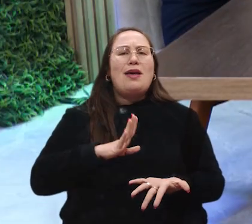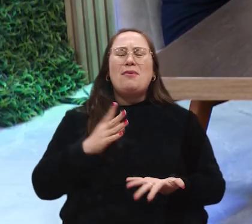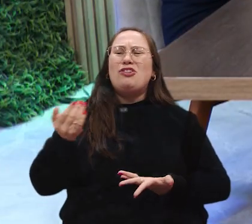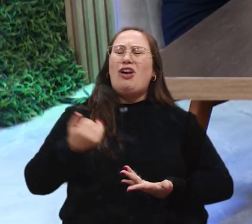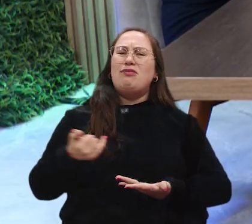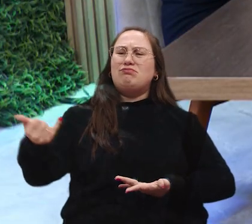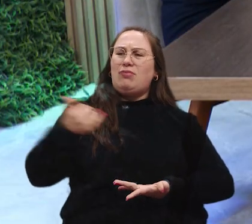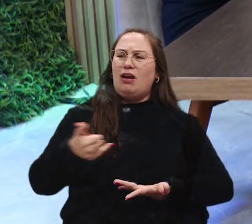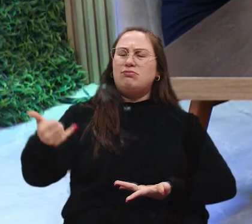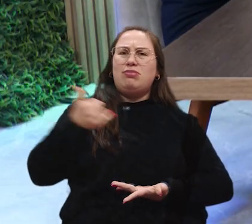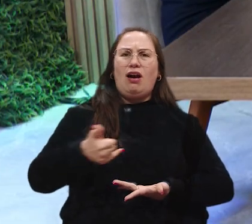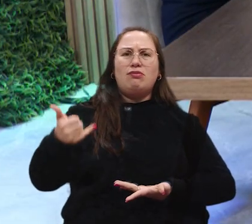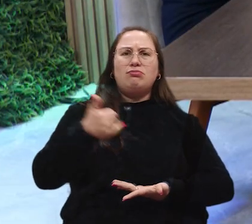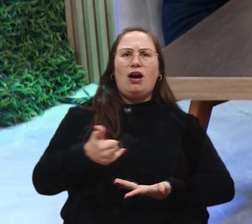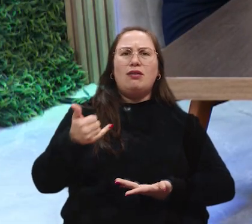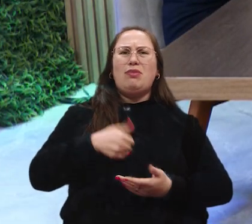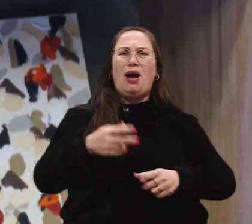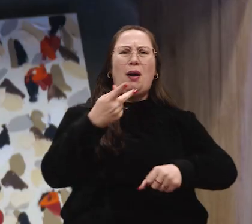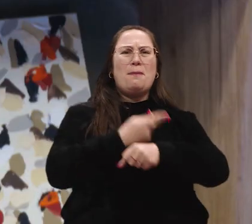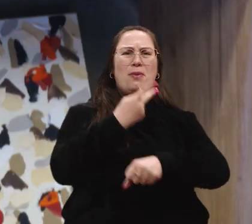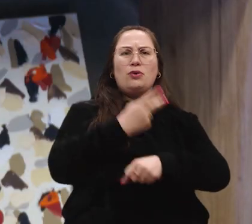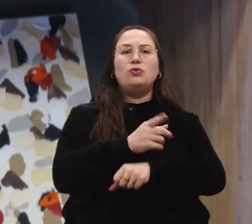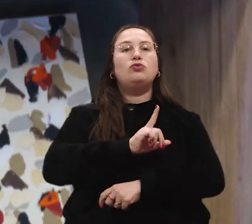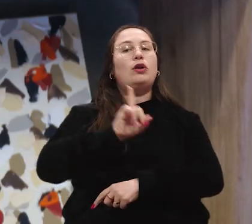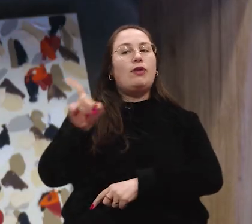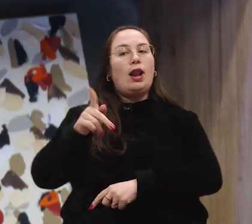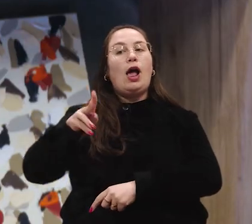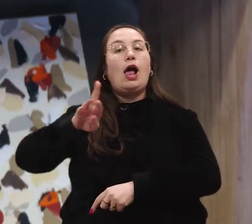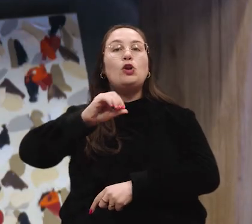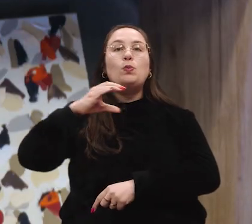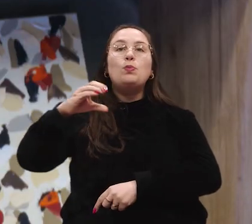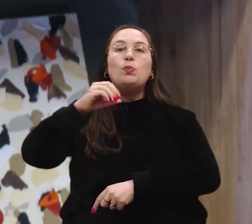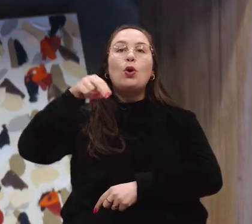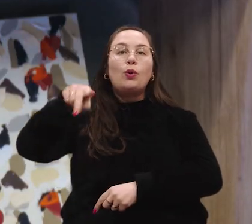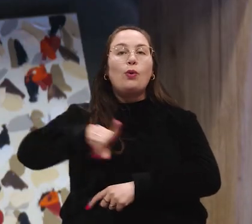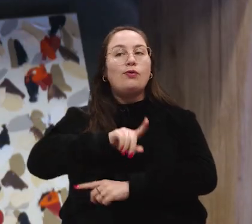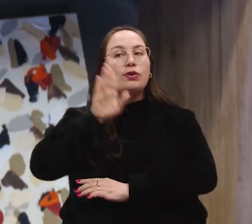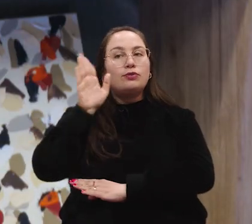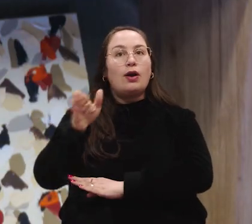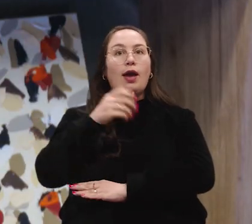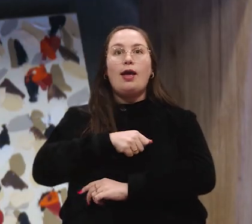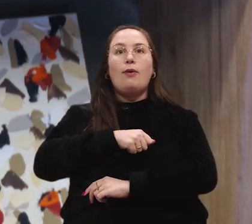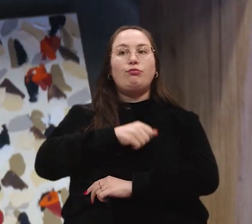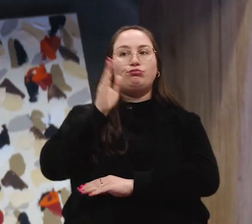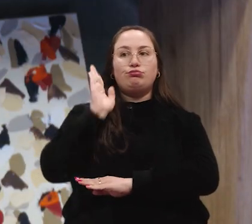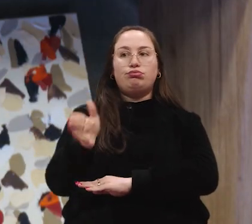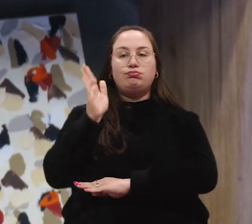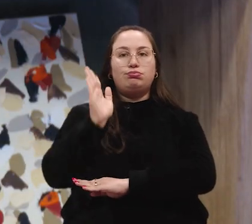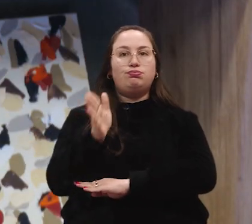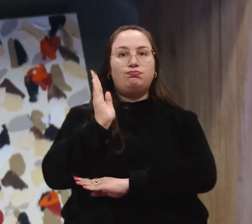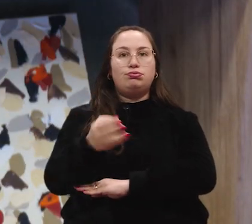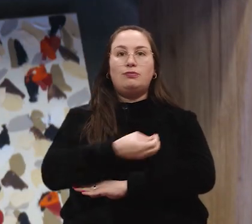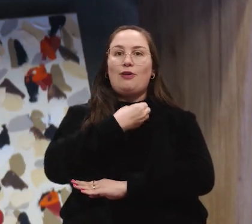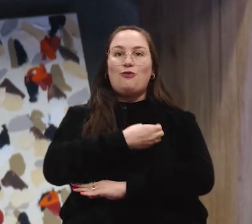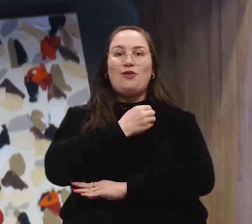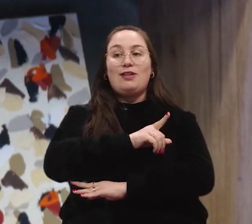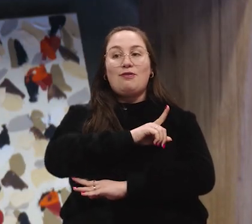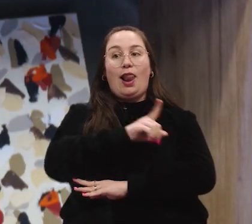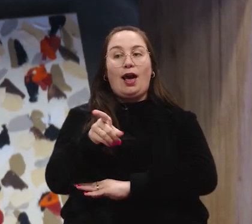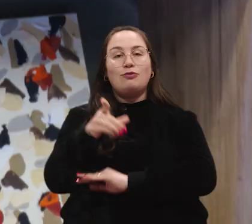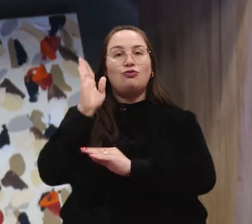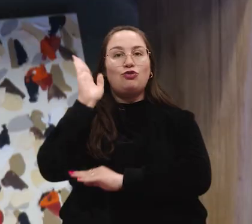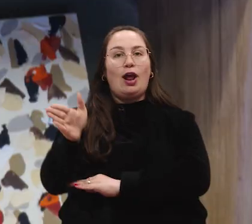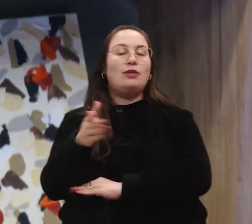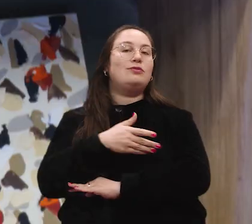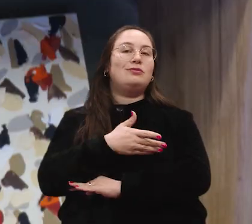mas eu já escutei tanto assim, o produto, não, vai lá no Procon. É quase uma orientação, até assim, me esqueci da vida, de um detalhe